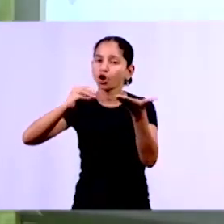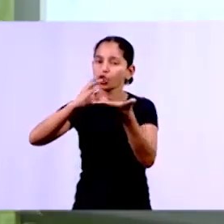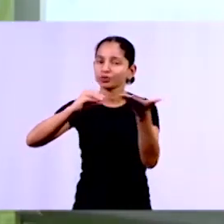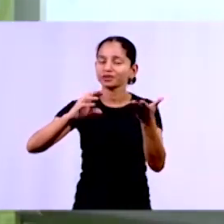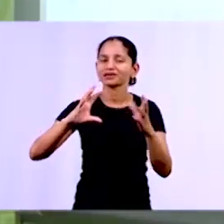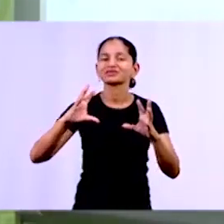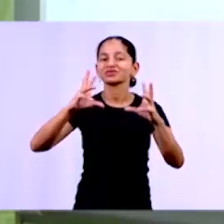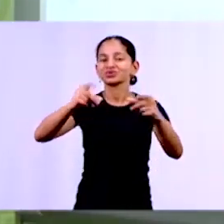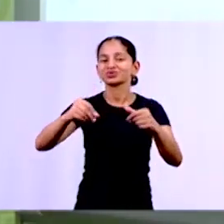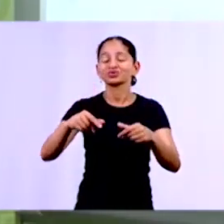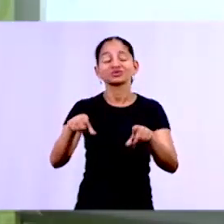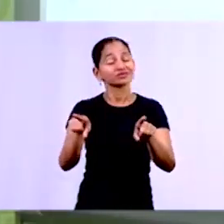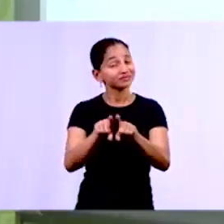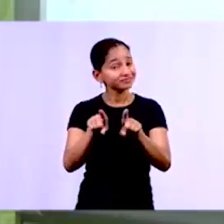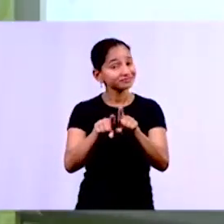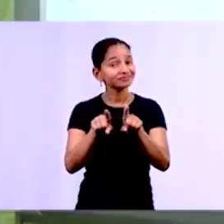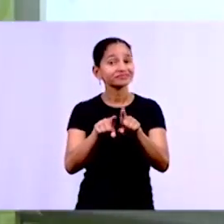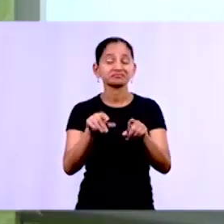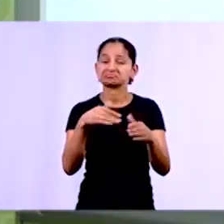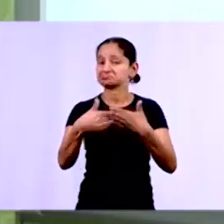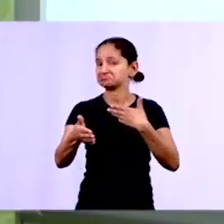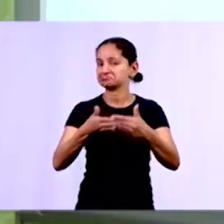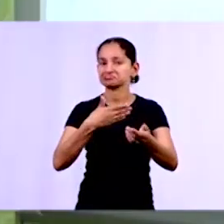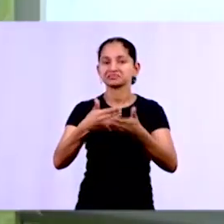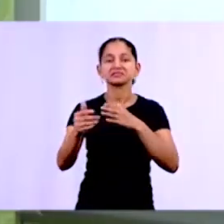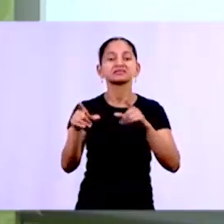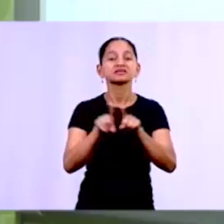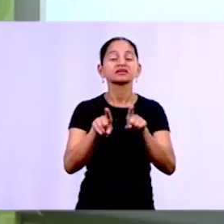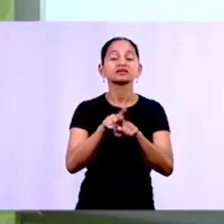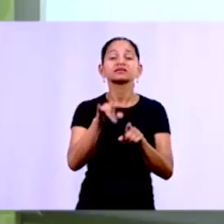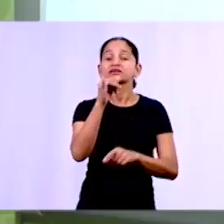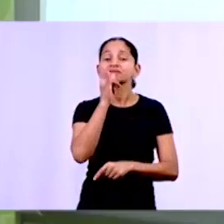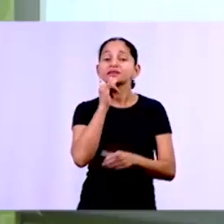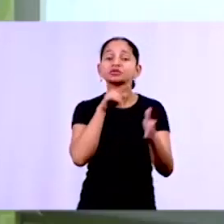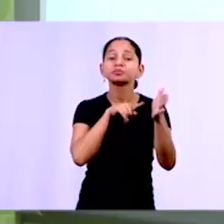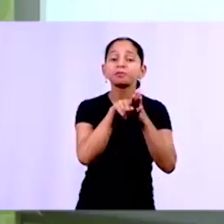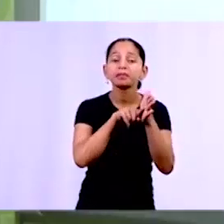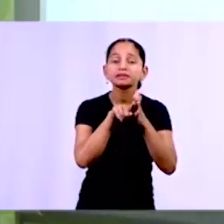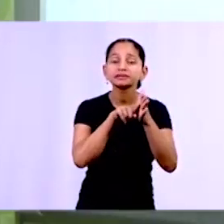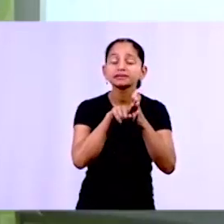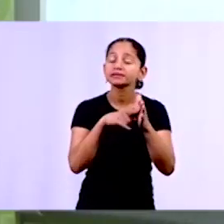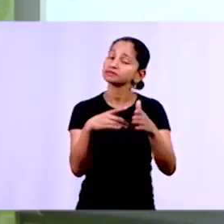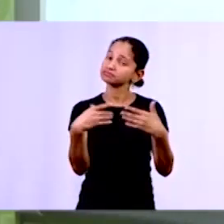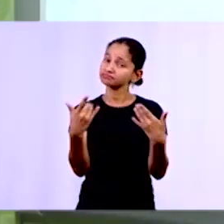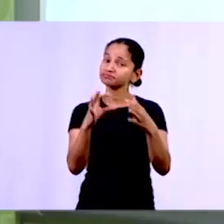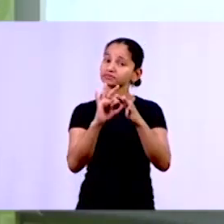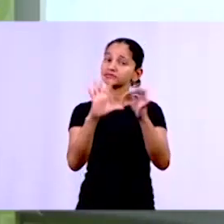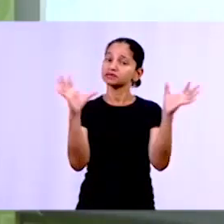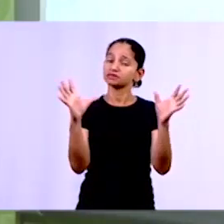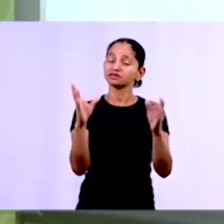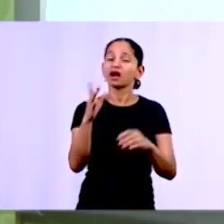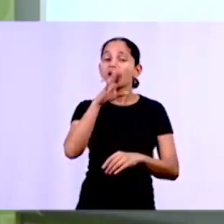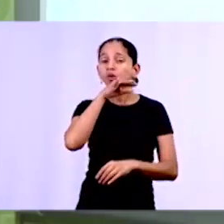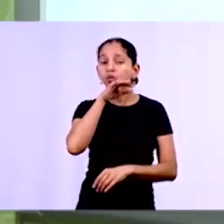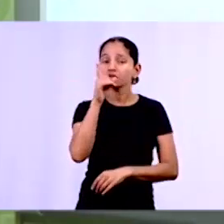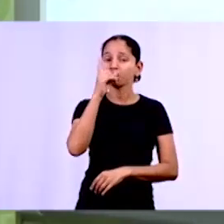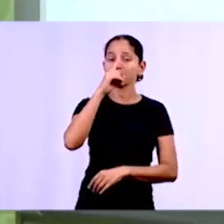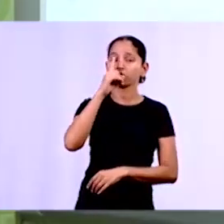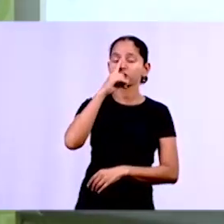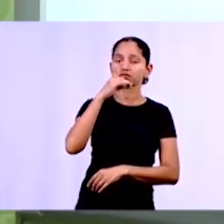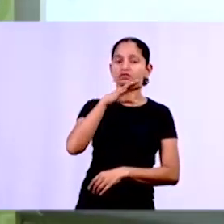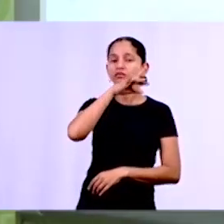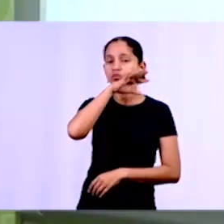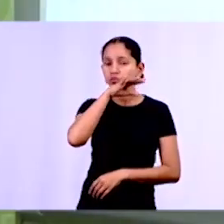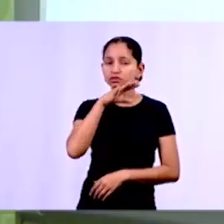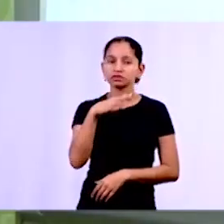dos servidores da Microsoft e do Google também, vamos dar um exemplo do Google, e prejudicaria a gente